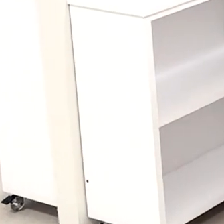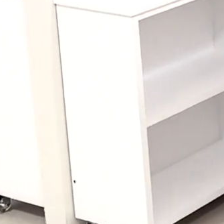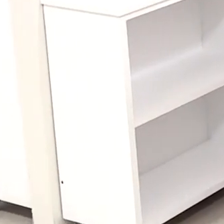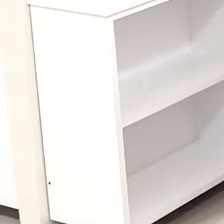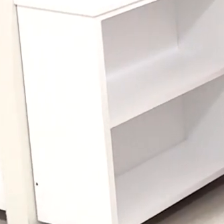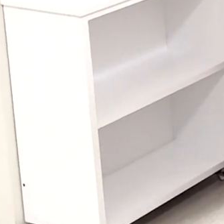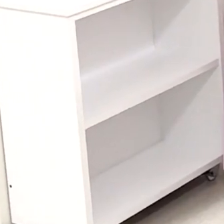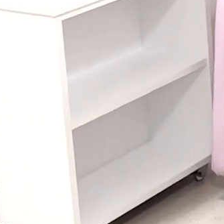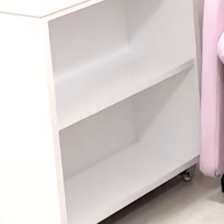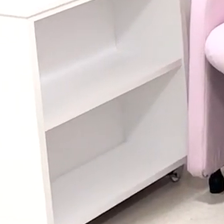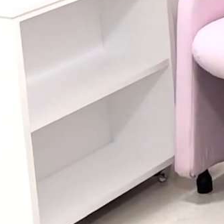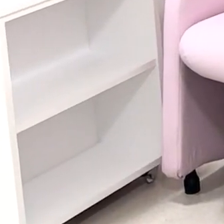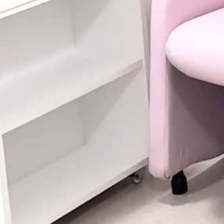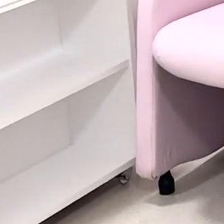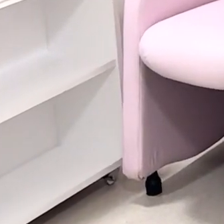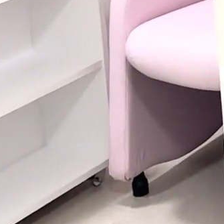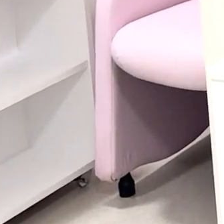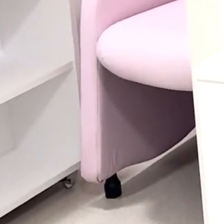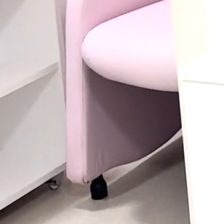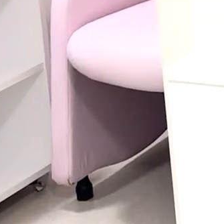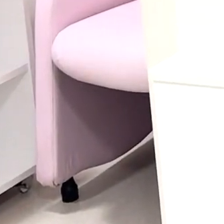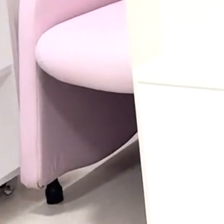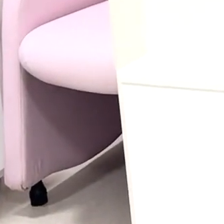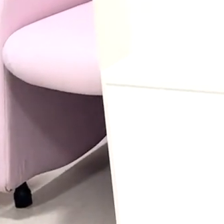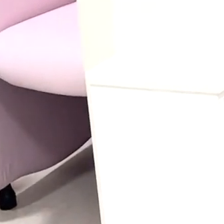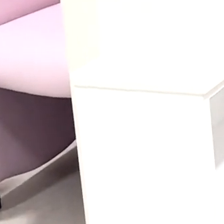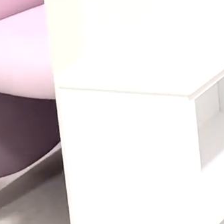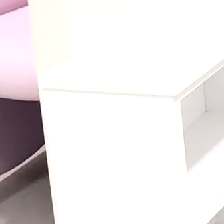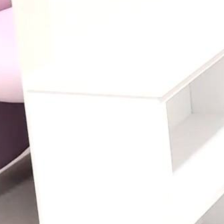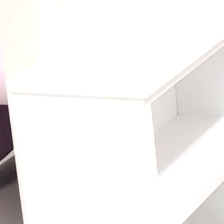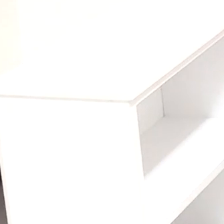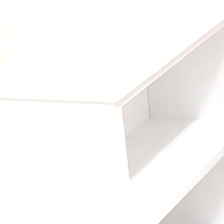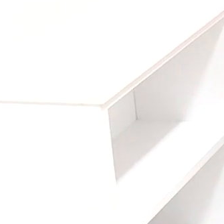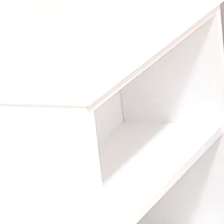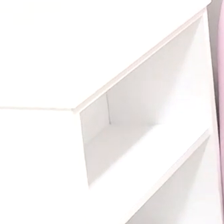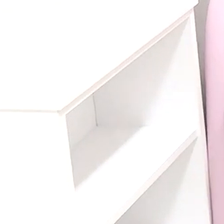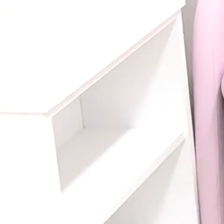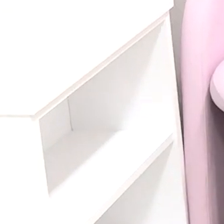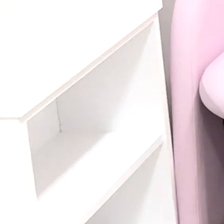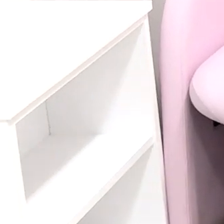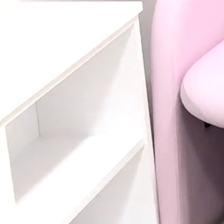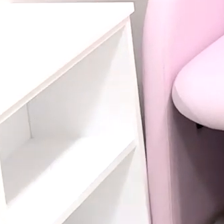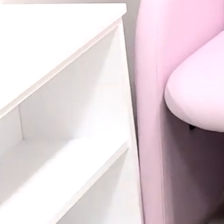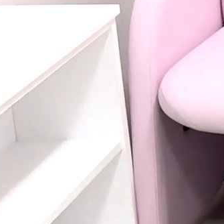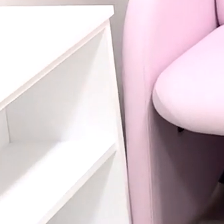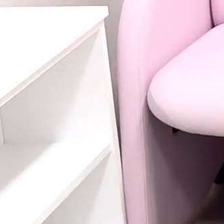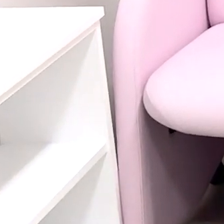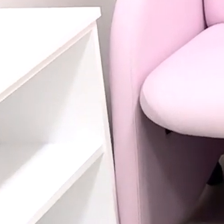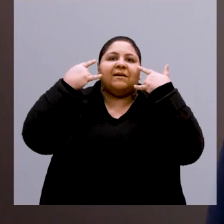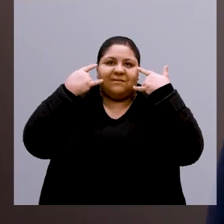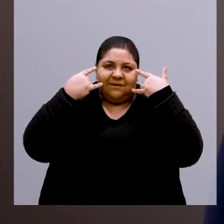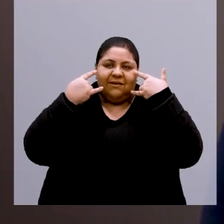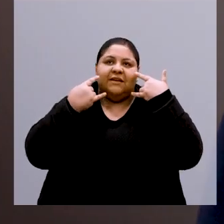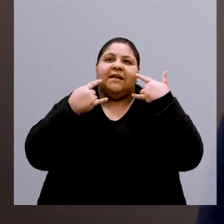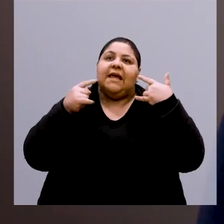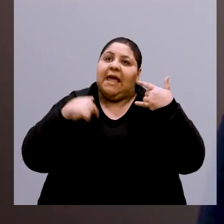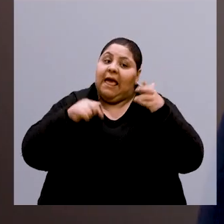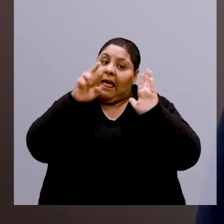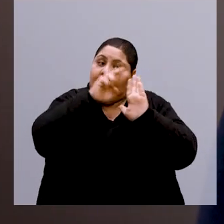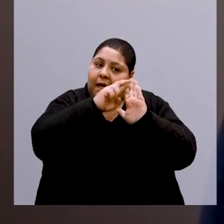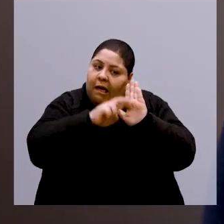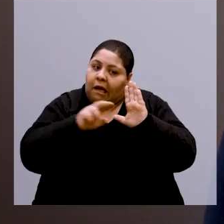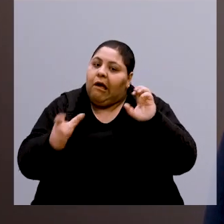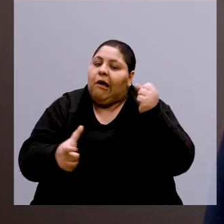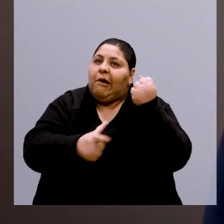um avental para poder acessar o local, usar touca, usar uma luva, máscara, ela tem que estar... É bem cuidadoso o processo. Isso, o processo ele